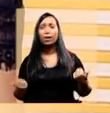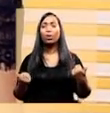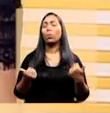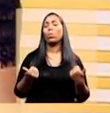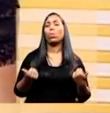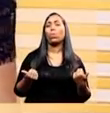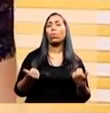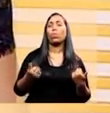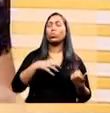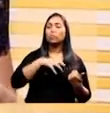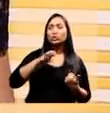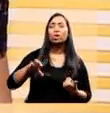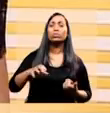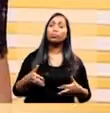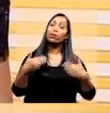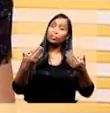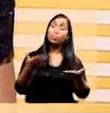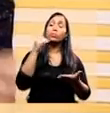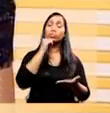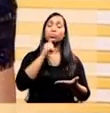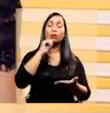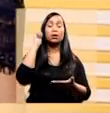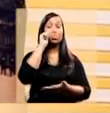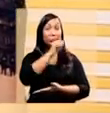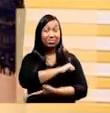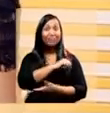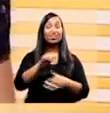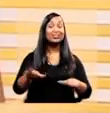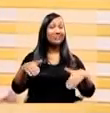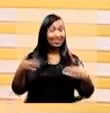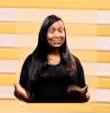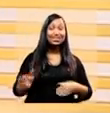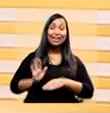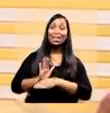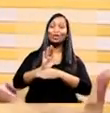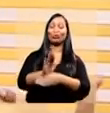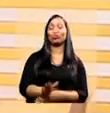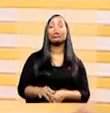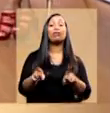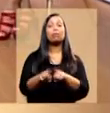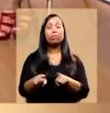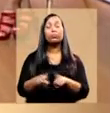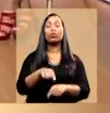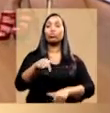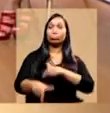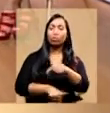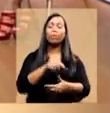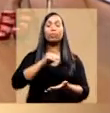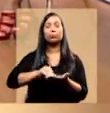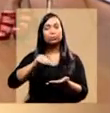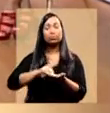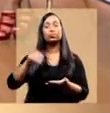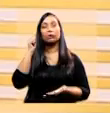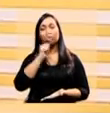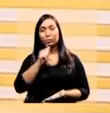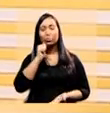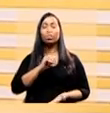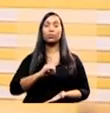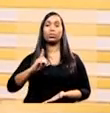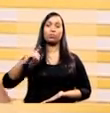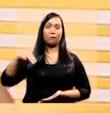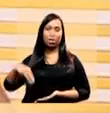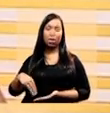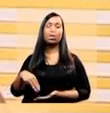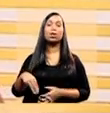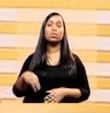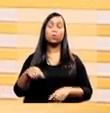as melhores condições para dar para você, mulher riopretense, e assim contribuir também com os serviços da Secretaria da Mulher,